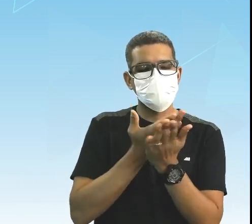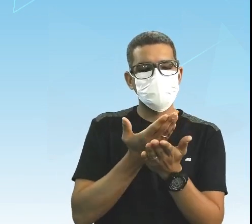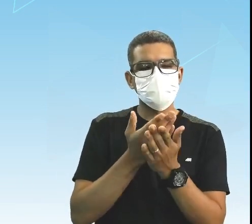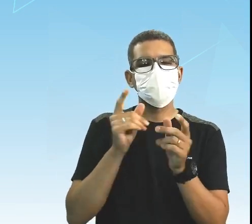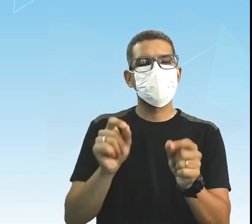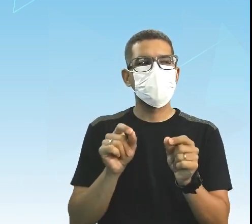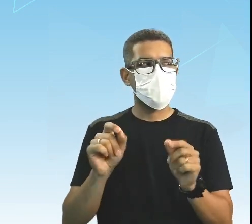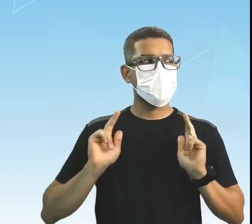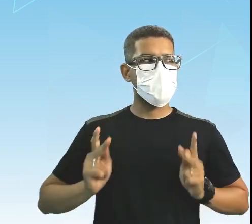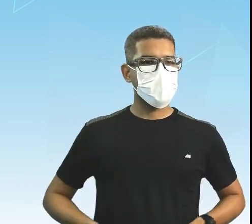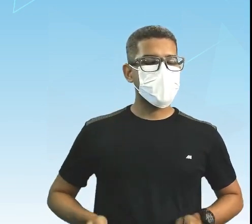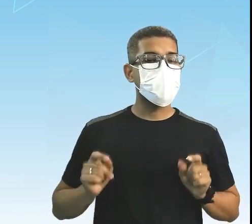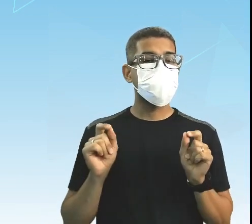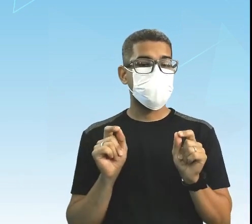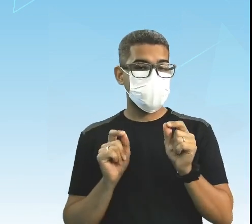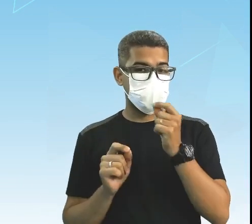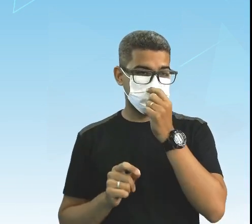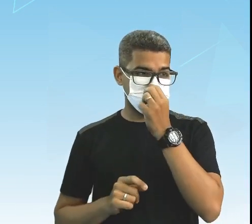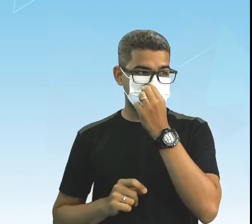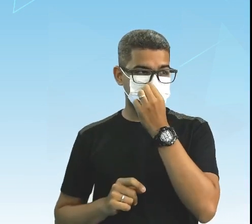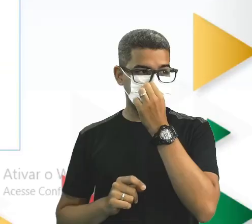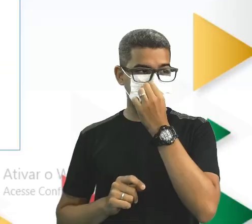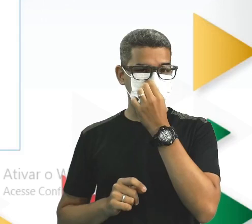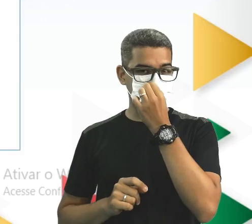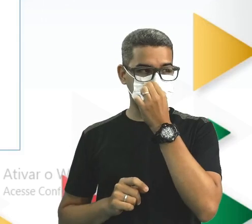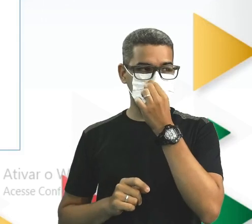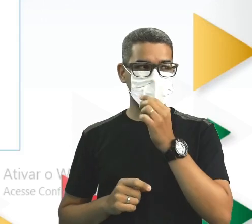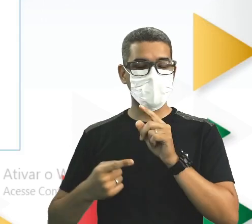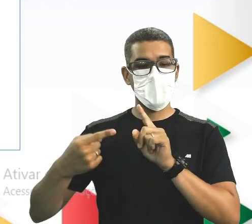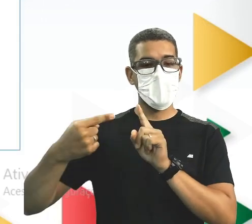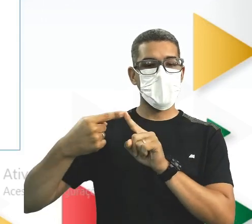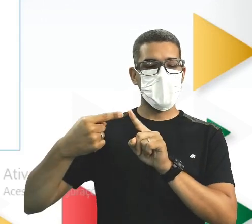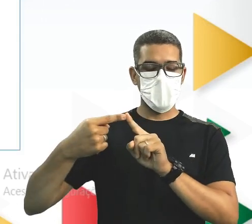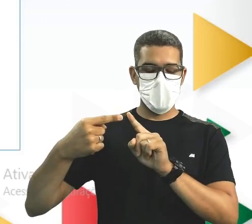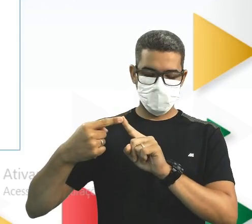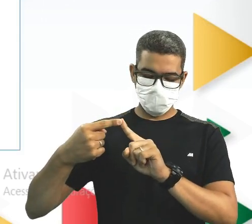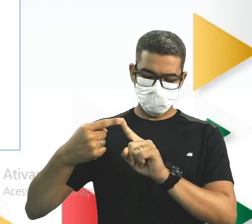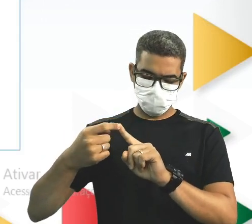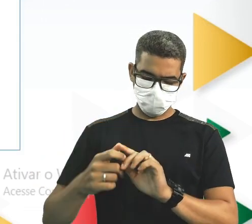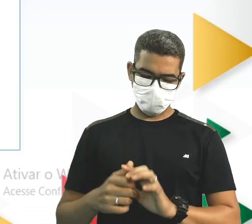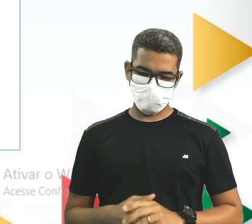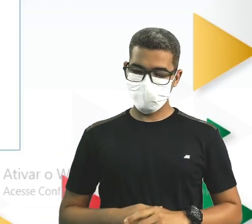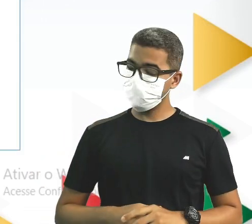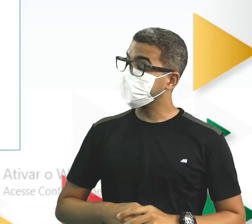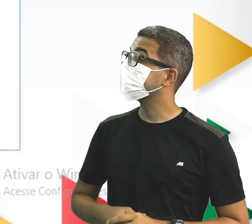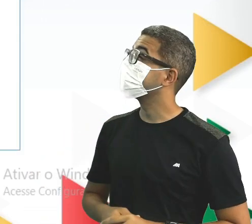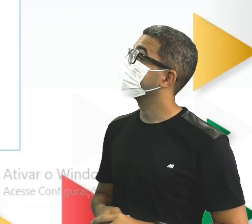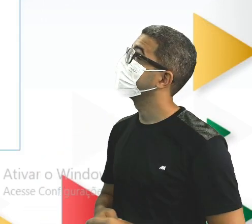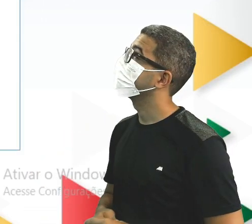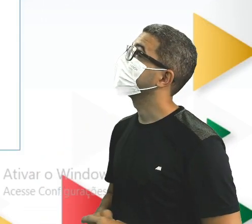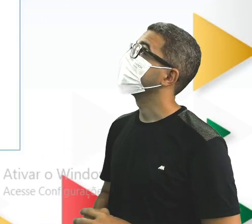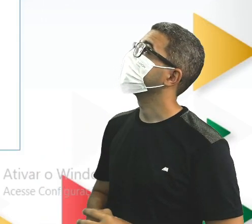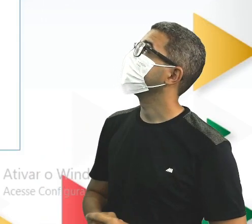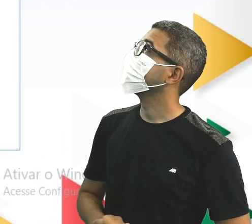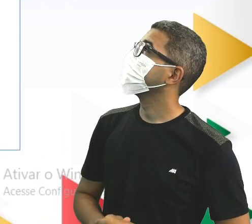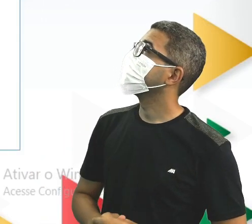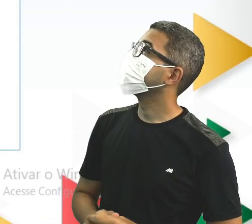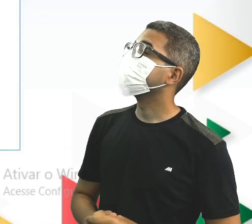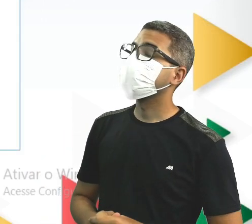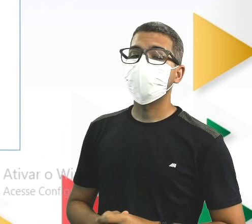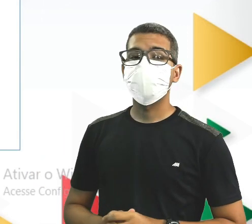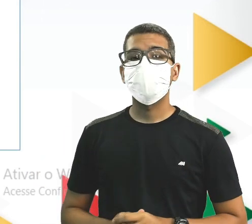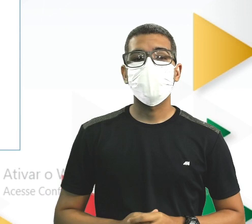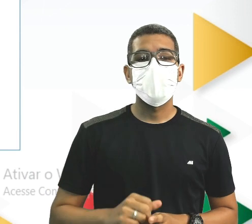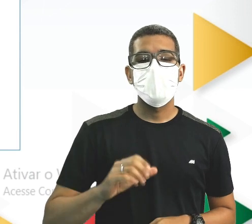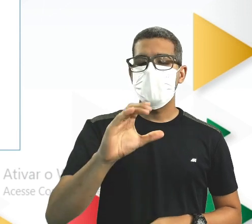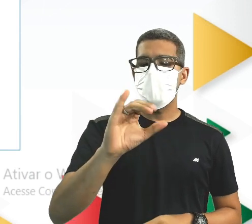cidadania, o que é ser cidadão. Então, vamos lá. Primeiramente, olha aí nos slides. Cidadania, gente,